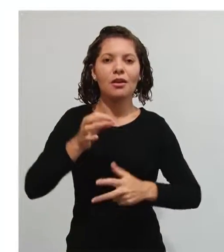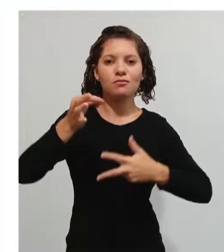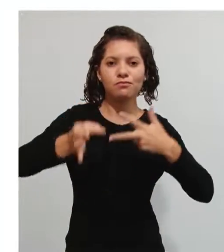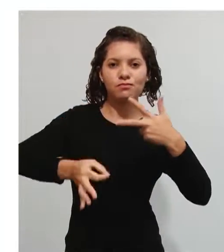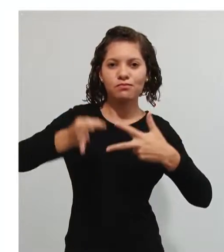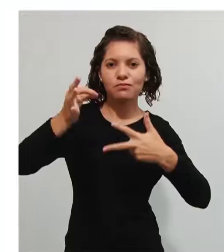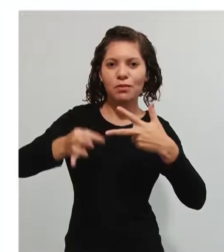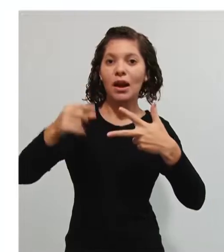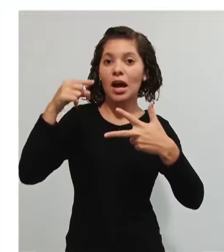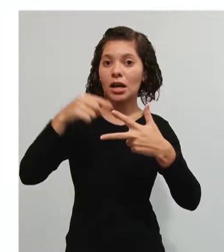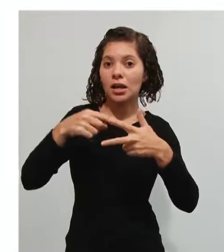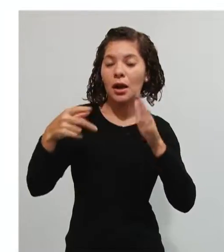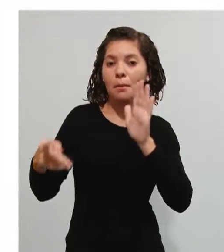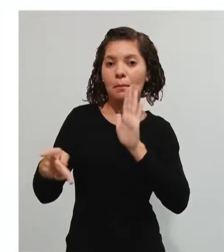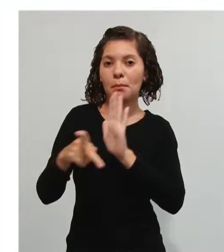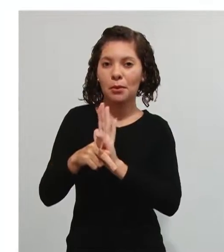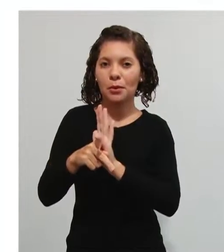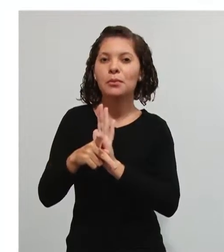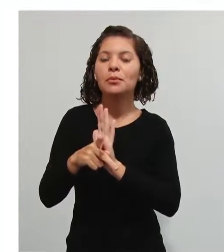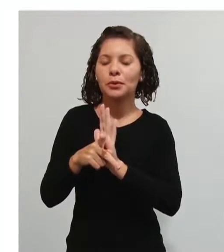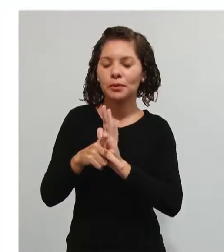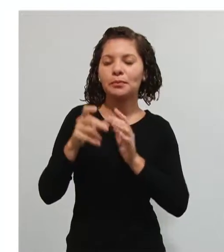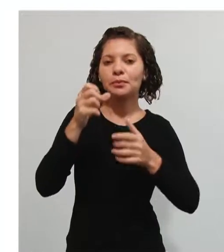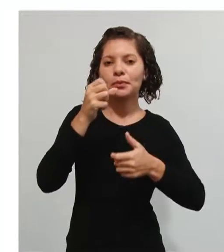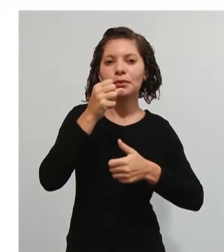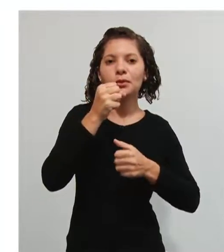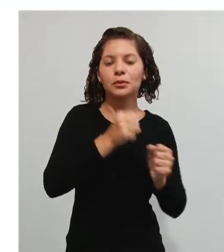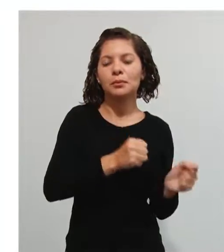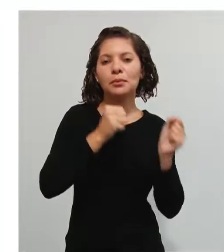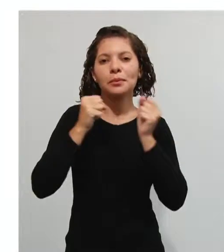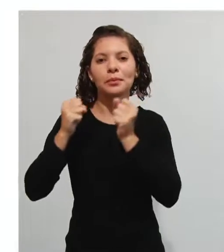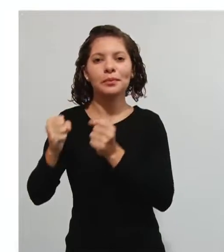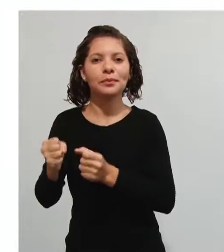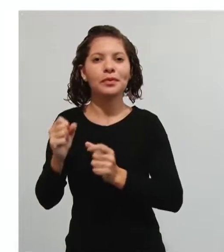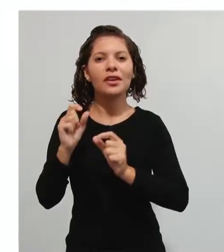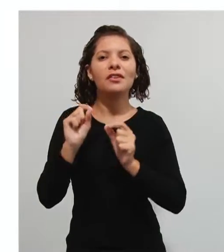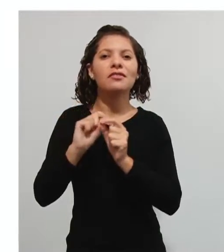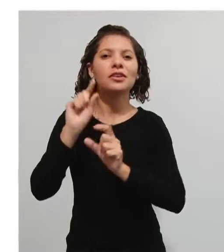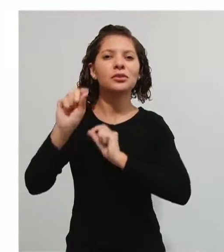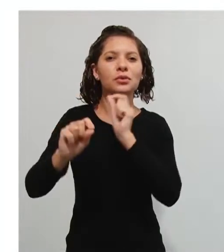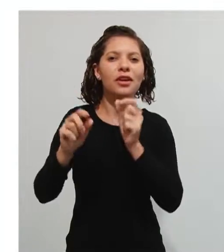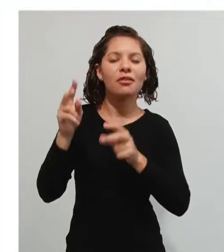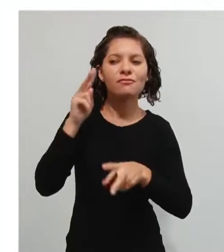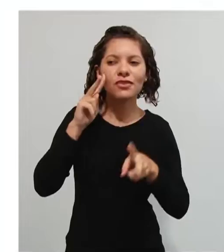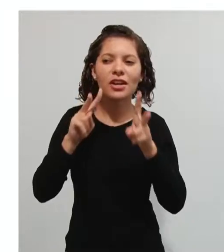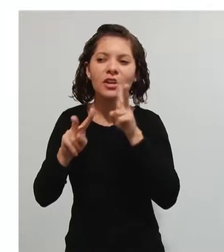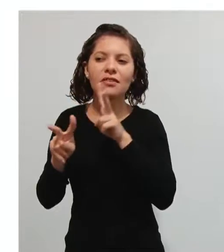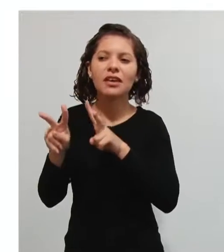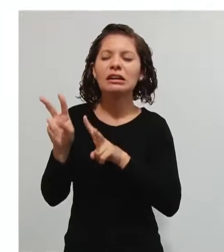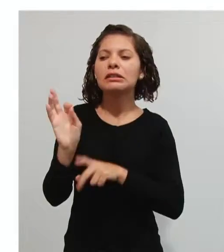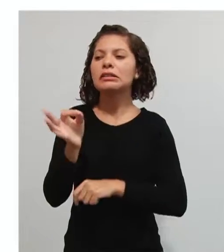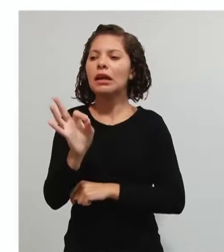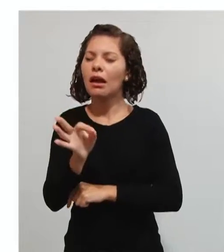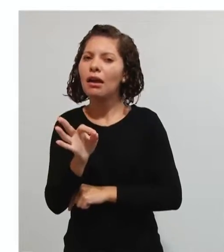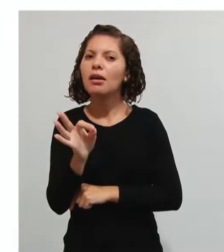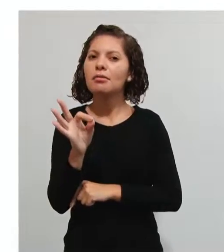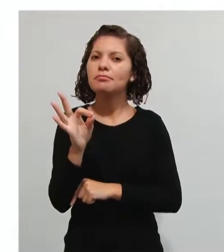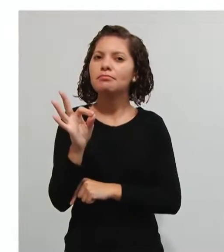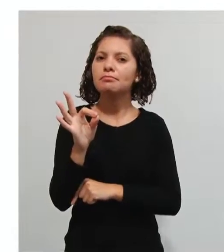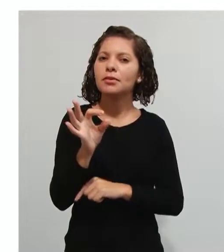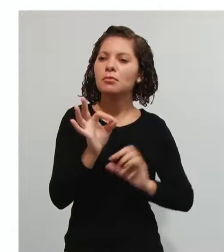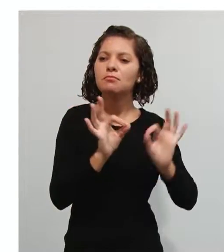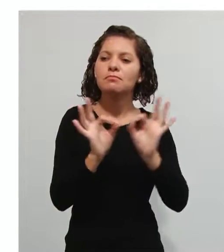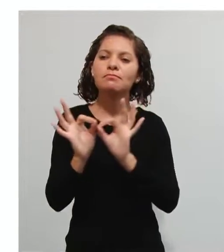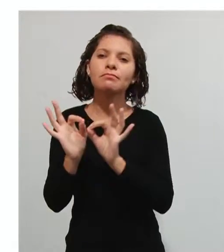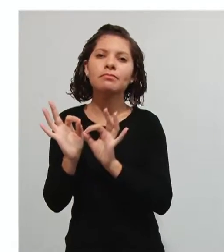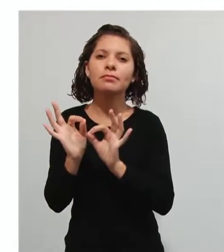aquele realizado pelo Poder Judiciário na verificação da conformidade do ato do procedimento